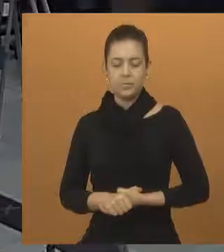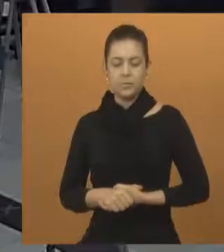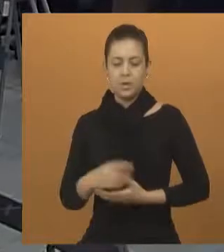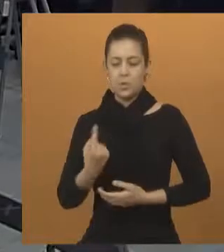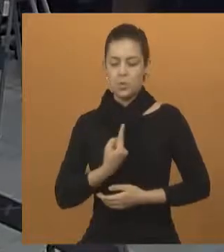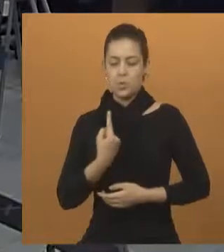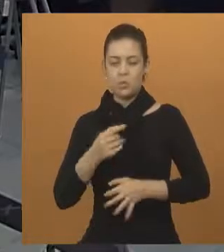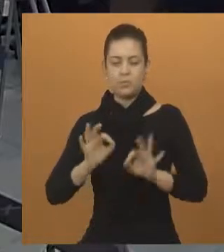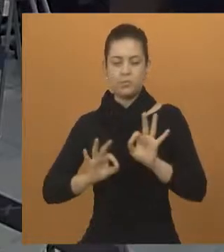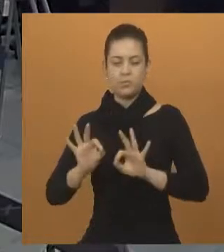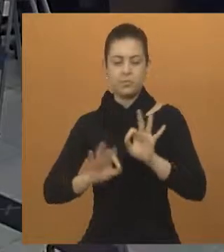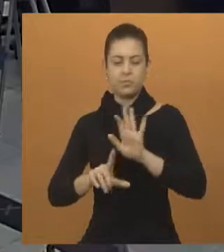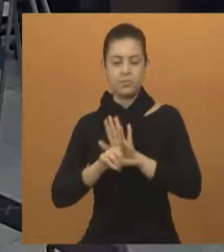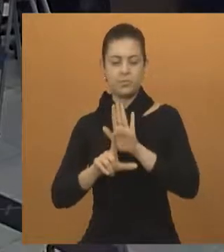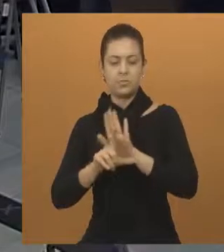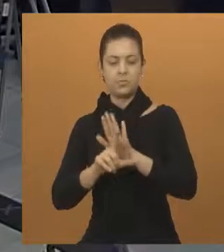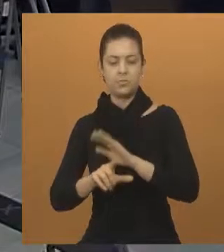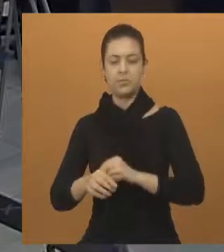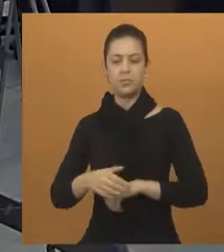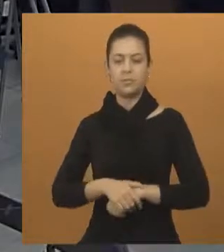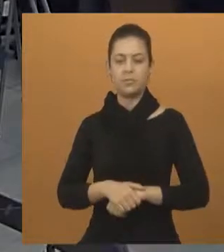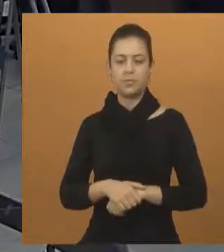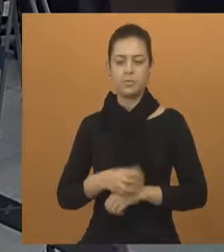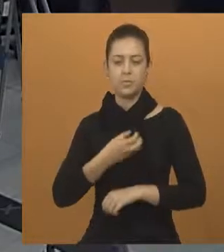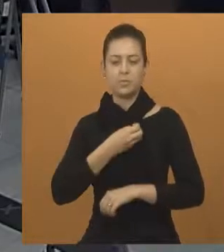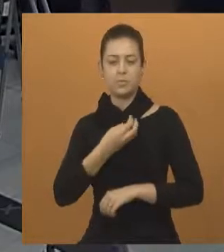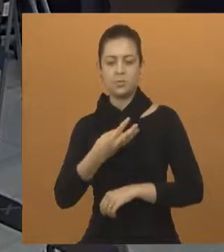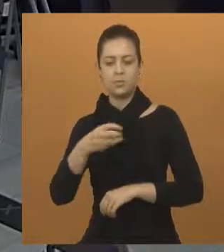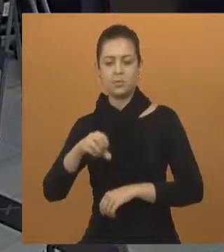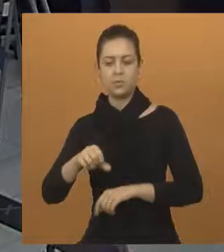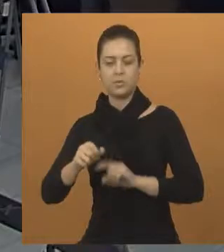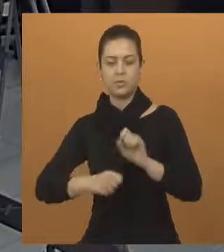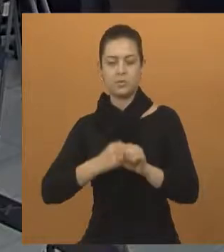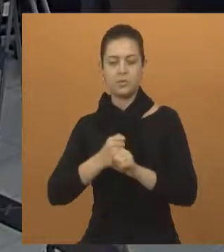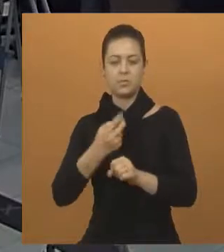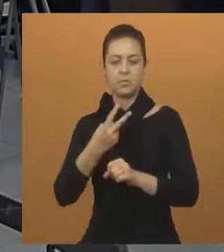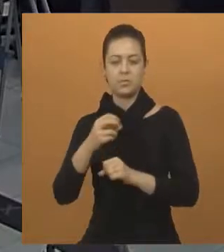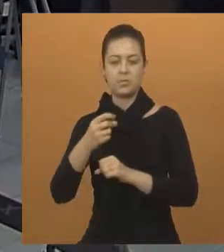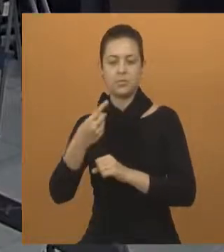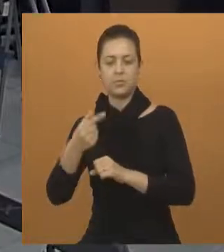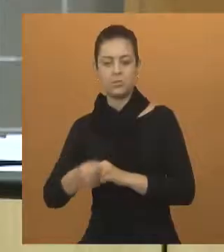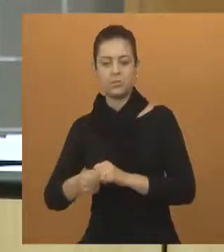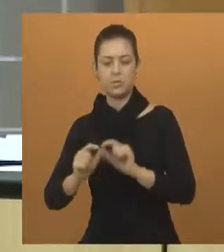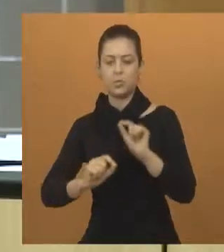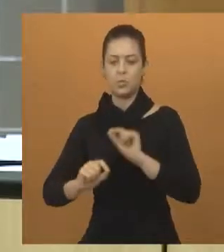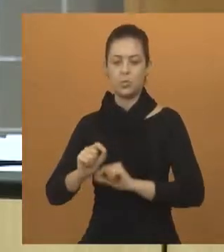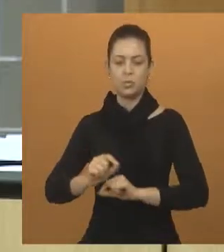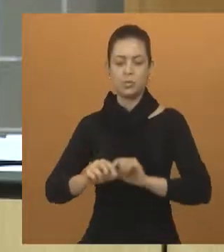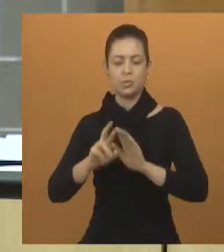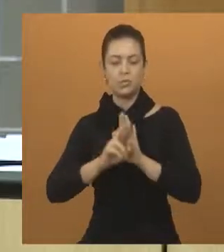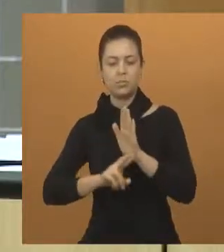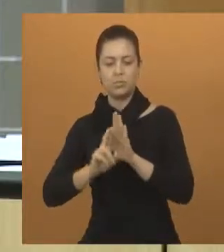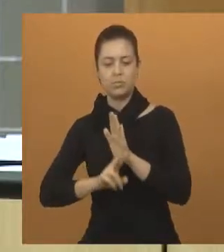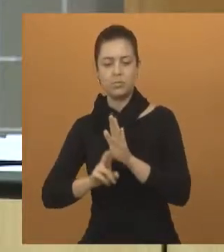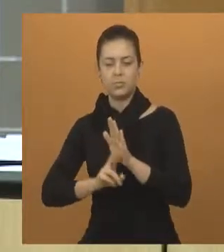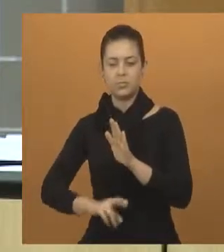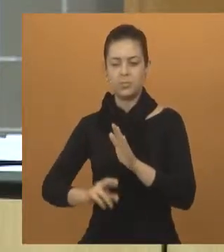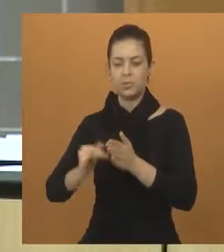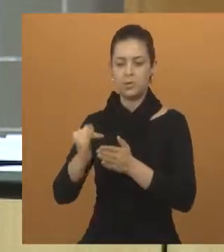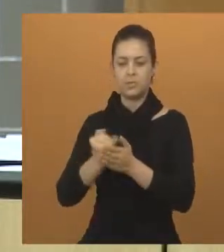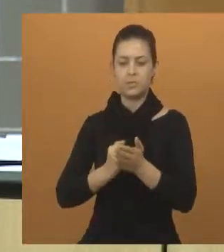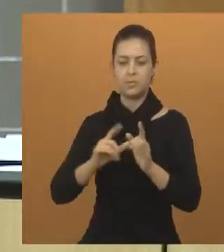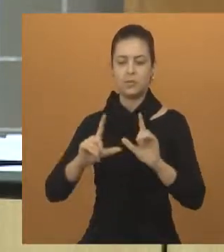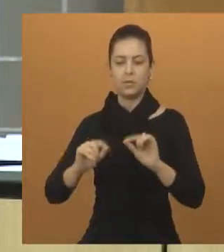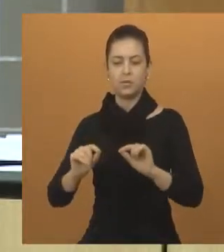Discussão única do projeto de lei do Executivo número 39 de 2017 dispõe sobre a remissão e isenção relativas